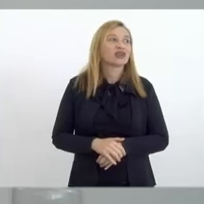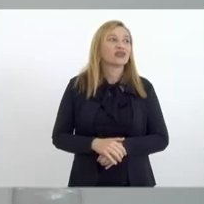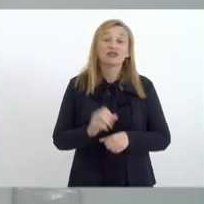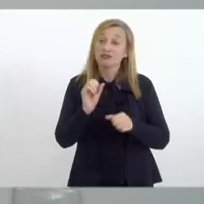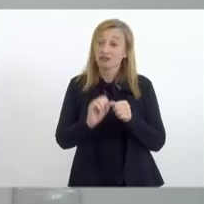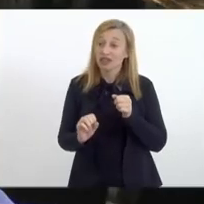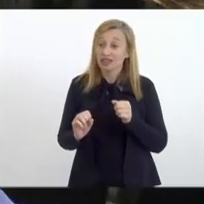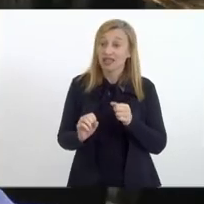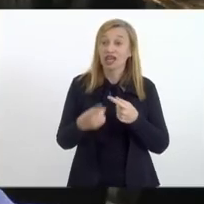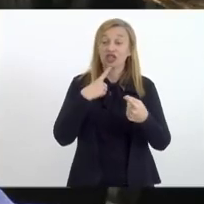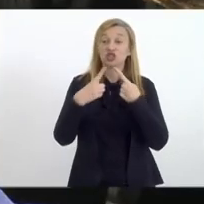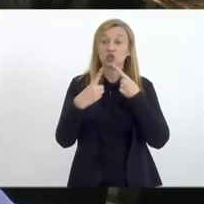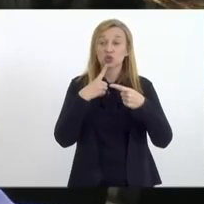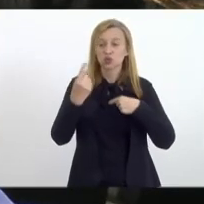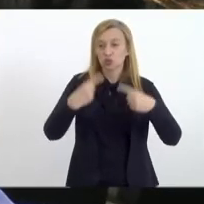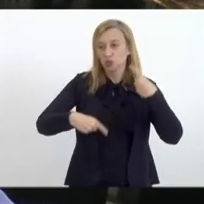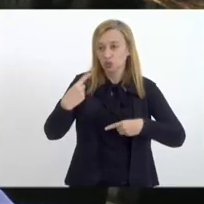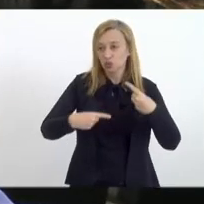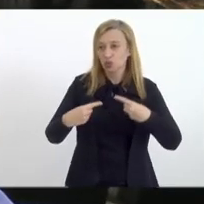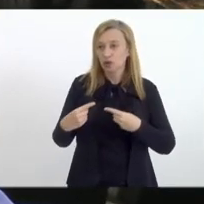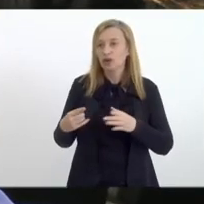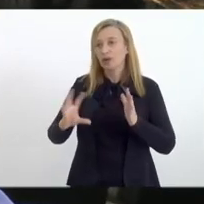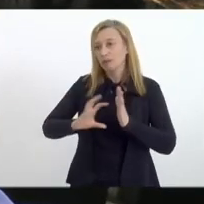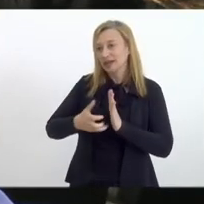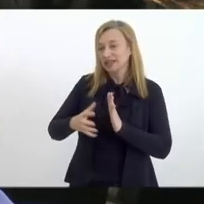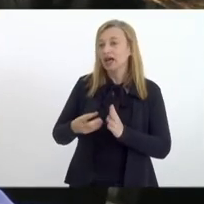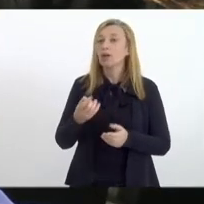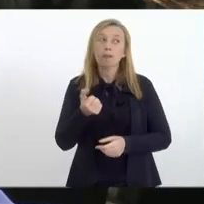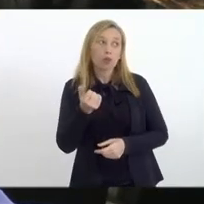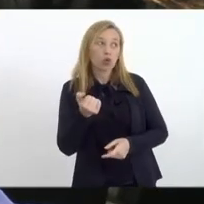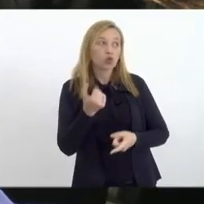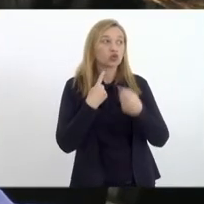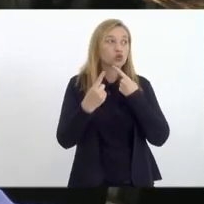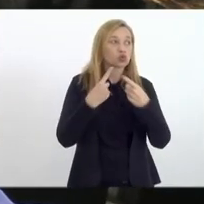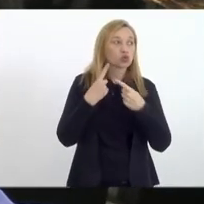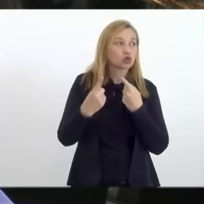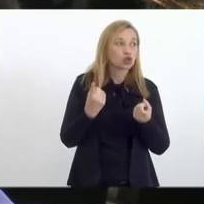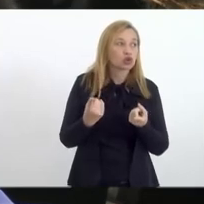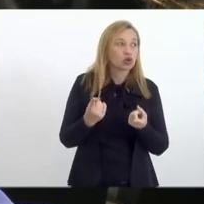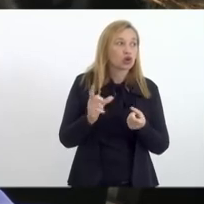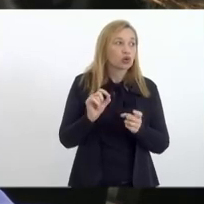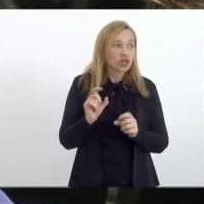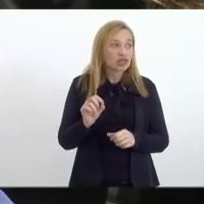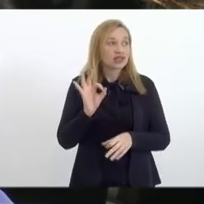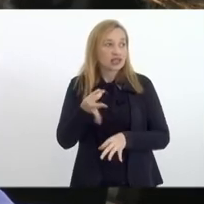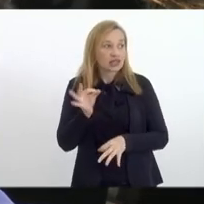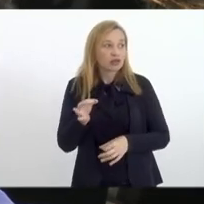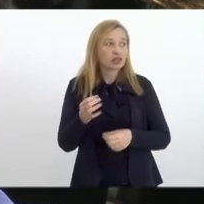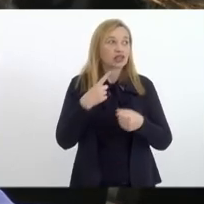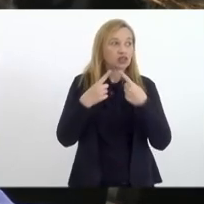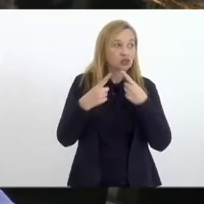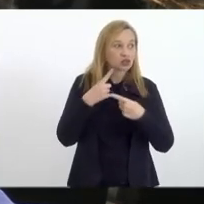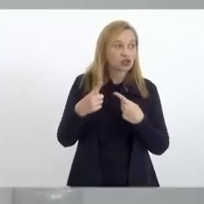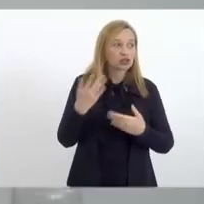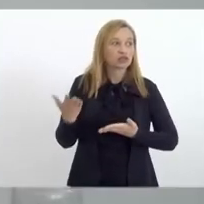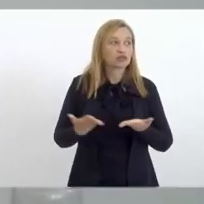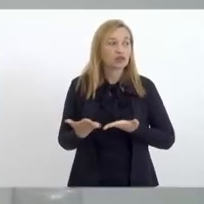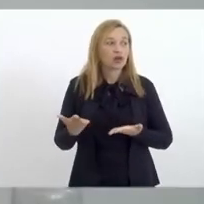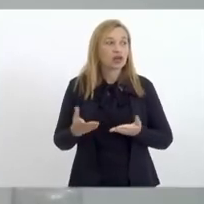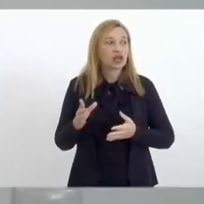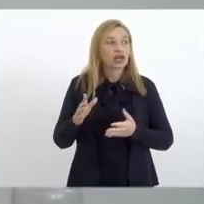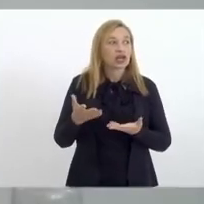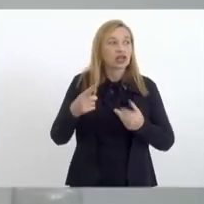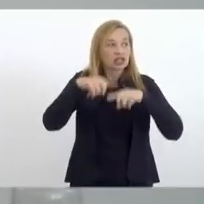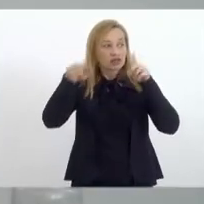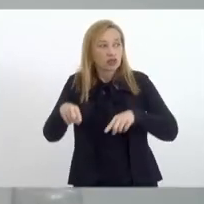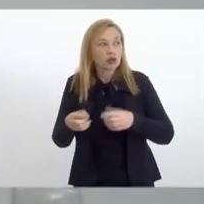fazer discurso político partidário. Pouco se discutiu sobre o que estava sendo discutido de fato do servidor. O que a gente quer evitar é isso,